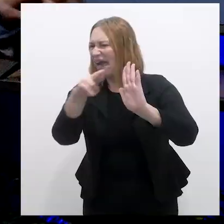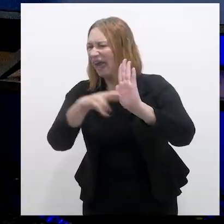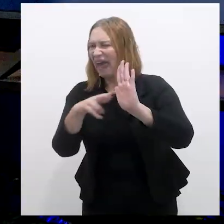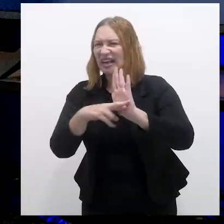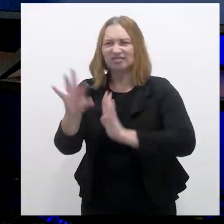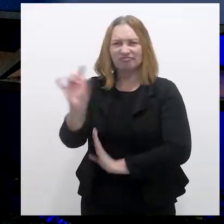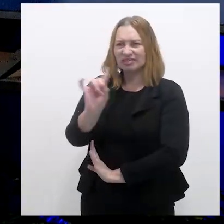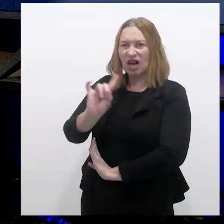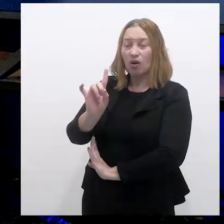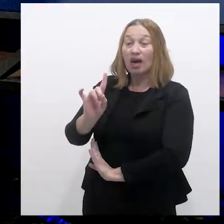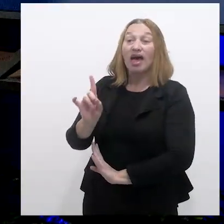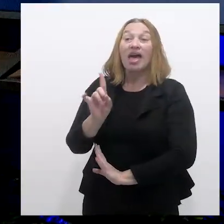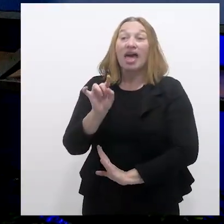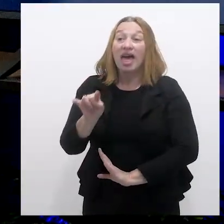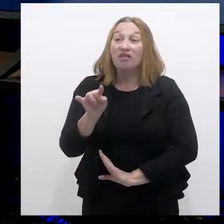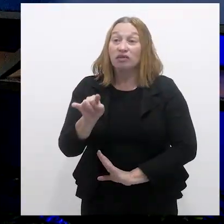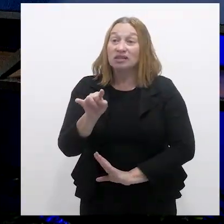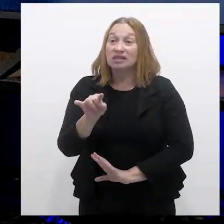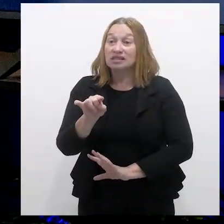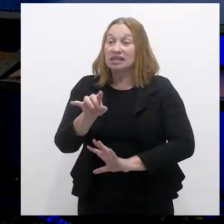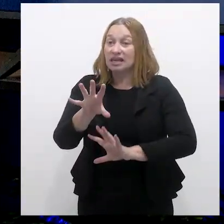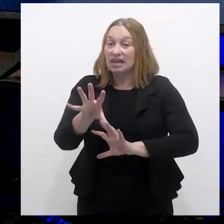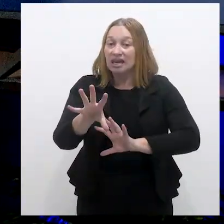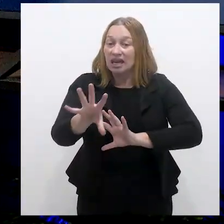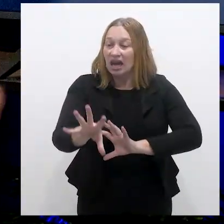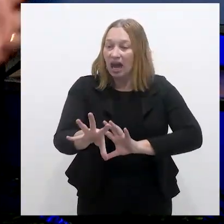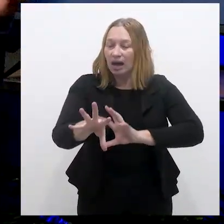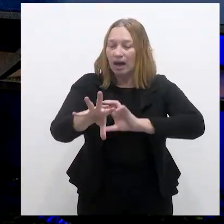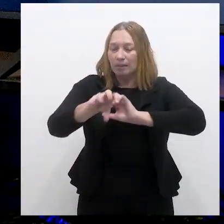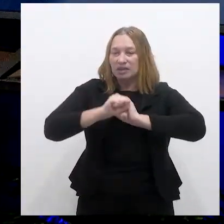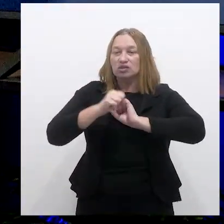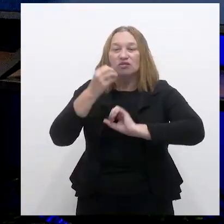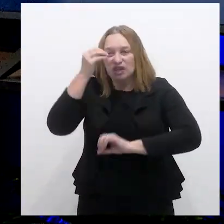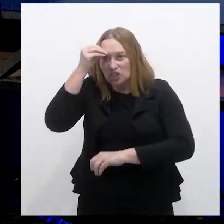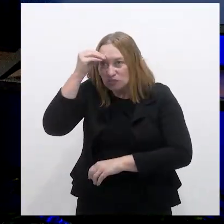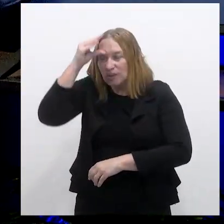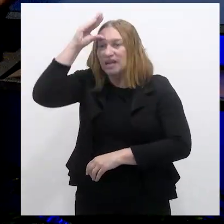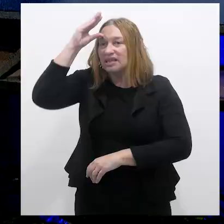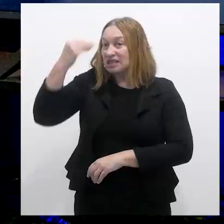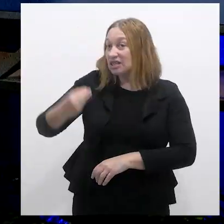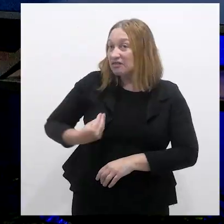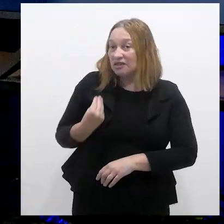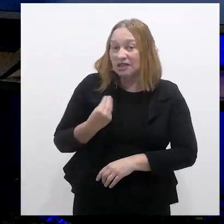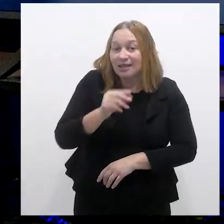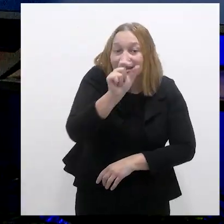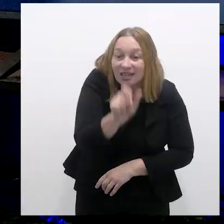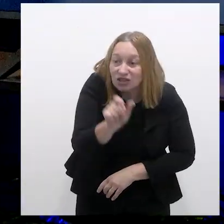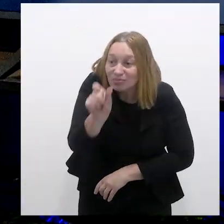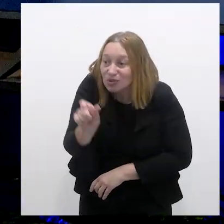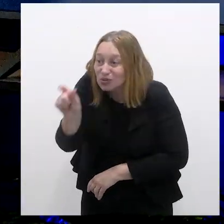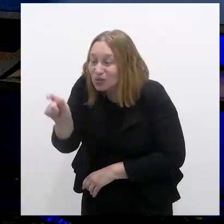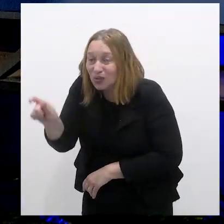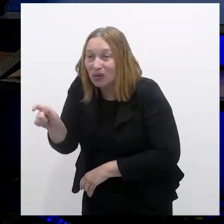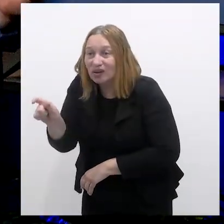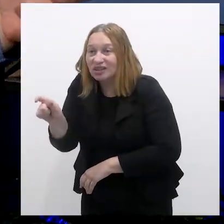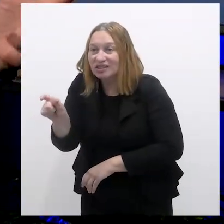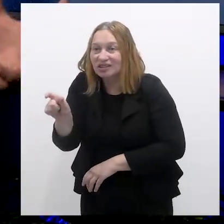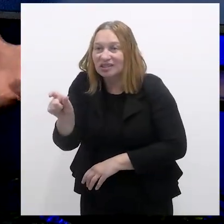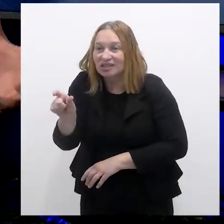e normas e qualquer coisa. É você pegar todas as experiências de vida